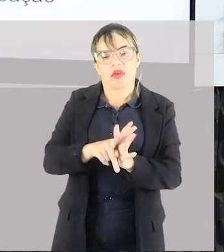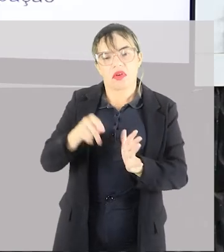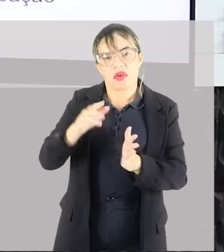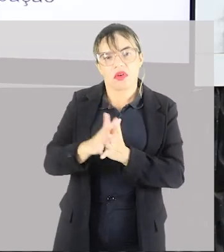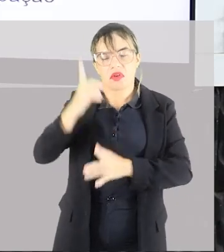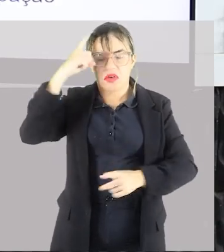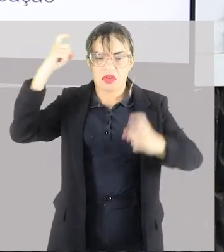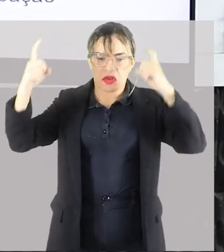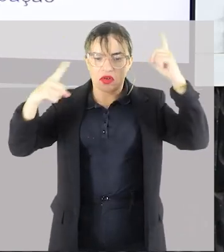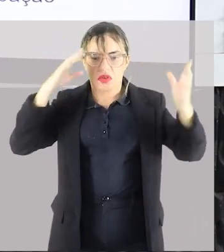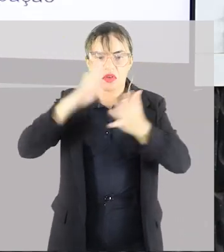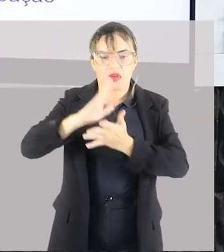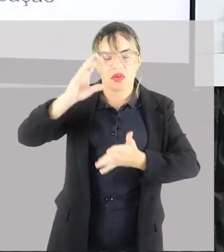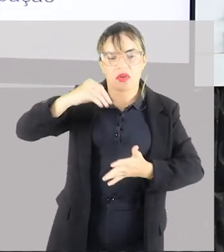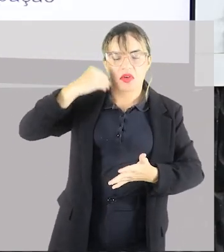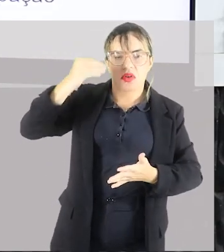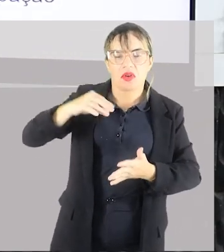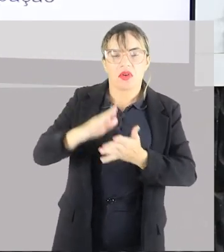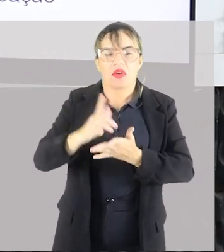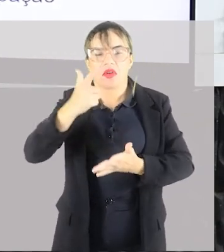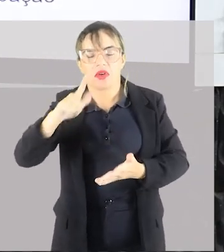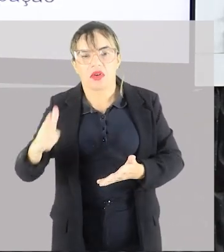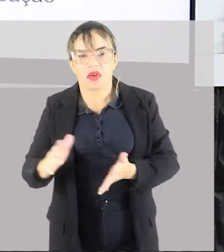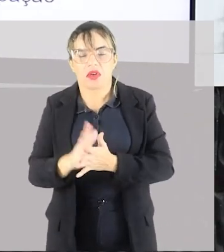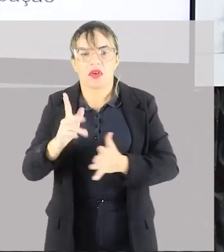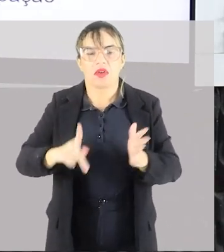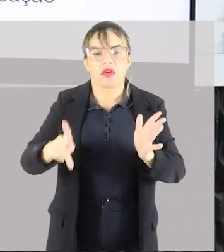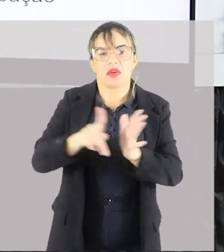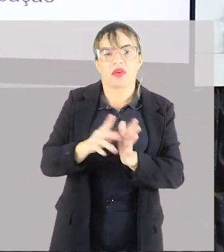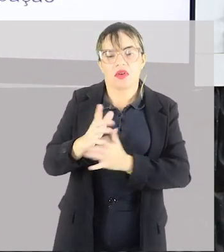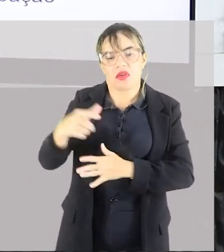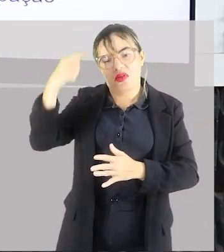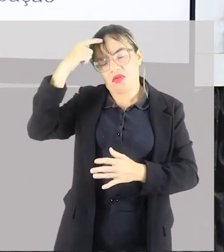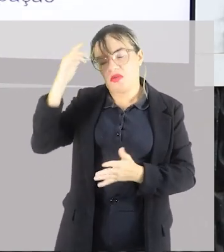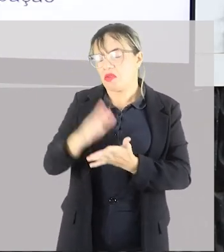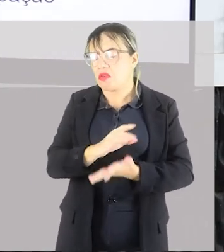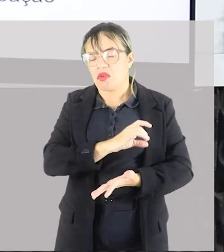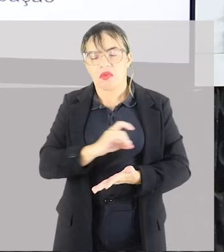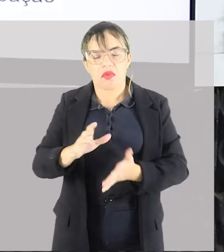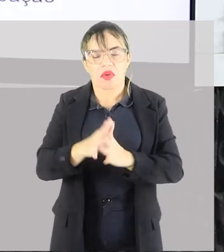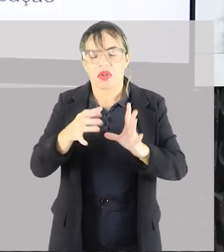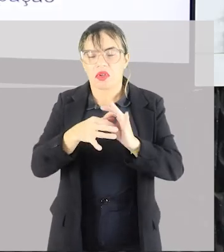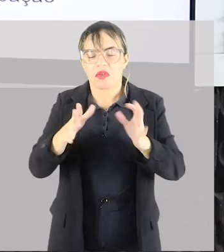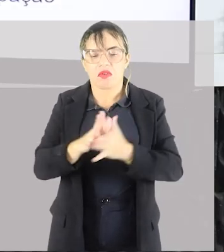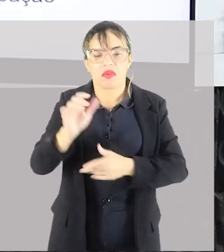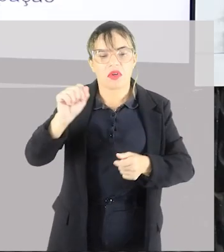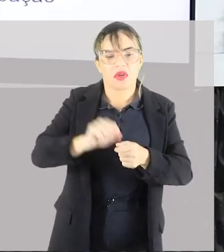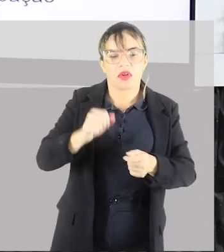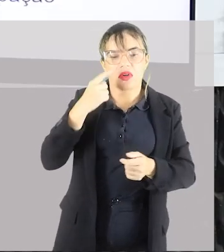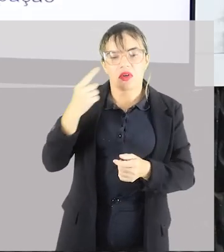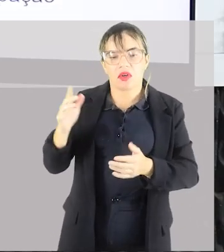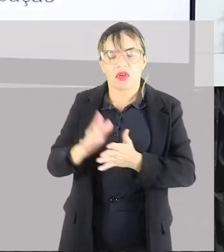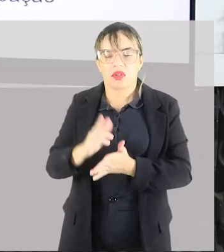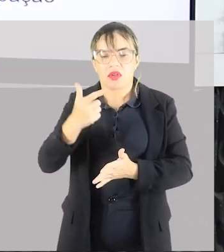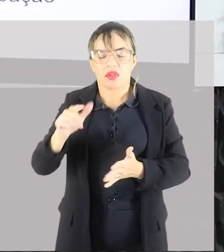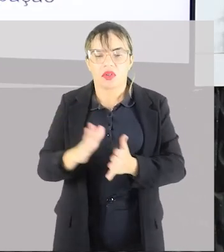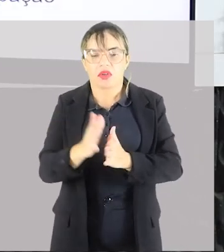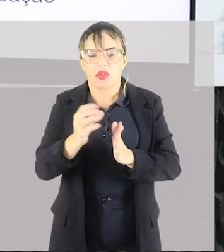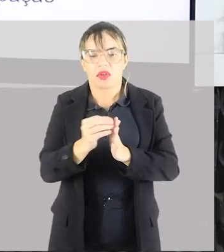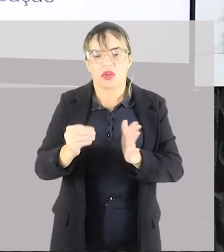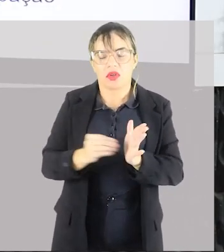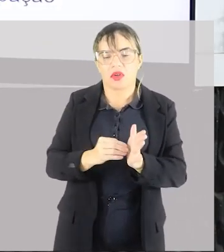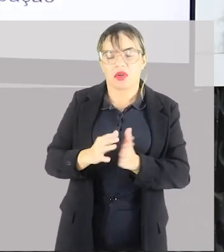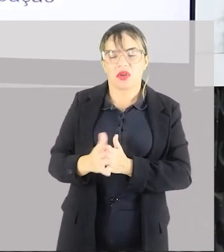autodidatas ou experimentam sem ter a própria consciência. Eles só vão fazendo. Ela é considerada, para alguns, sem conteúdo, primitivista